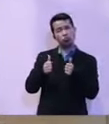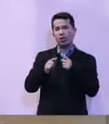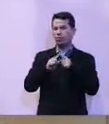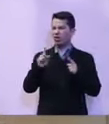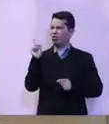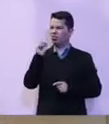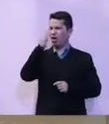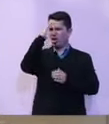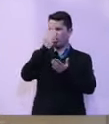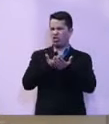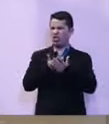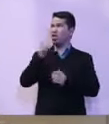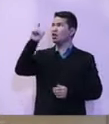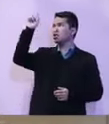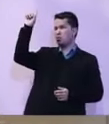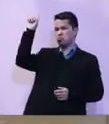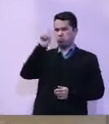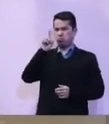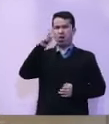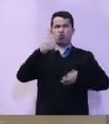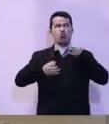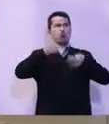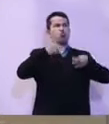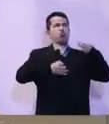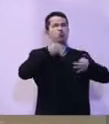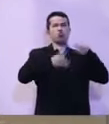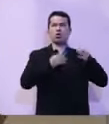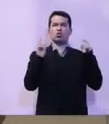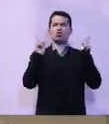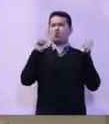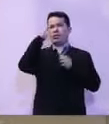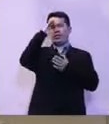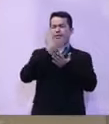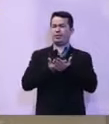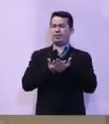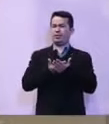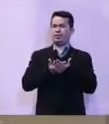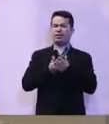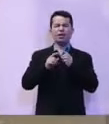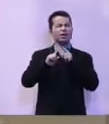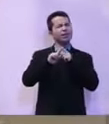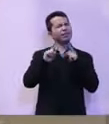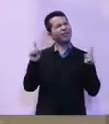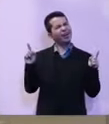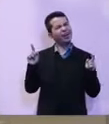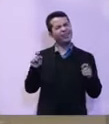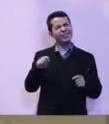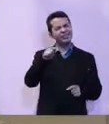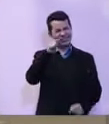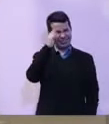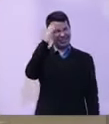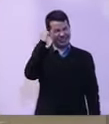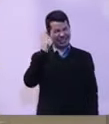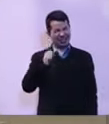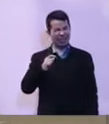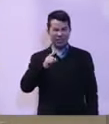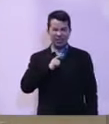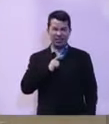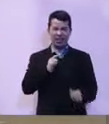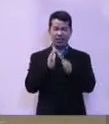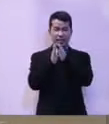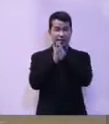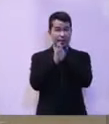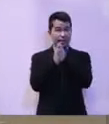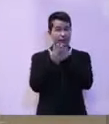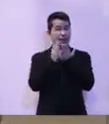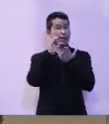outros. Deus não é amor. Mas sabe, eu não sei de onde eles tiram essa ideia, porque em toda a palavra